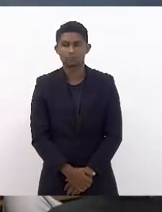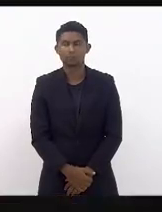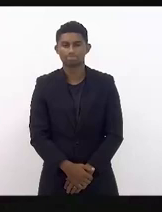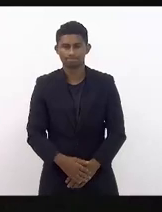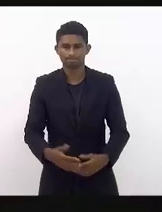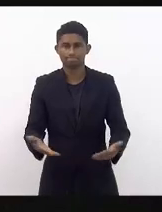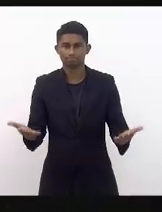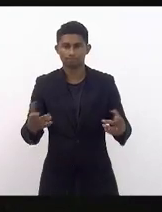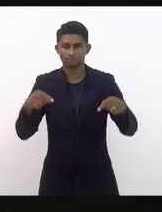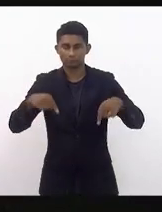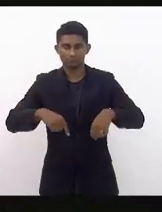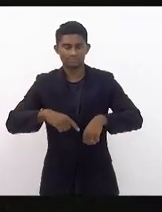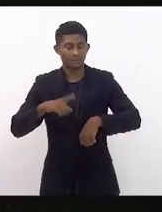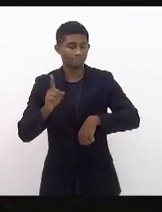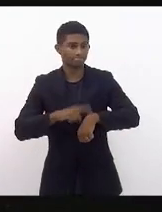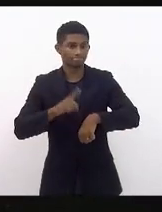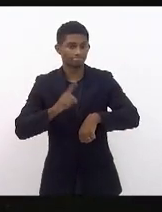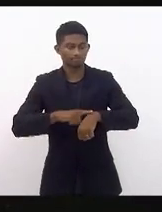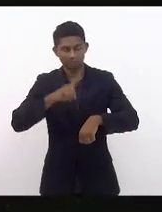Para mim, né?